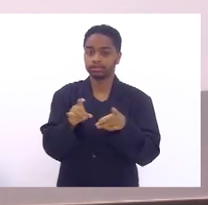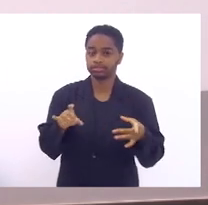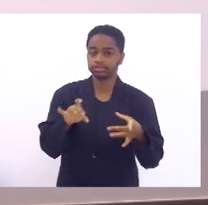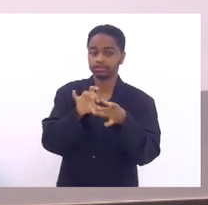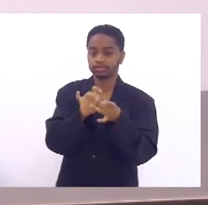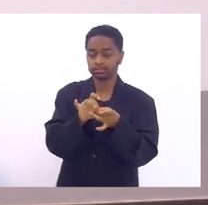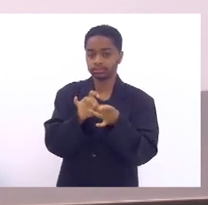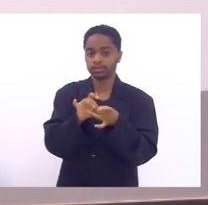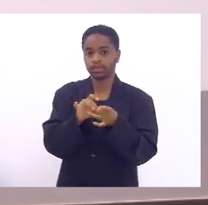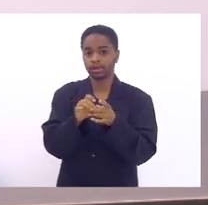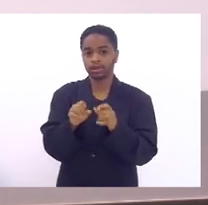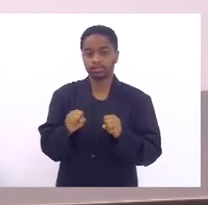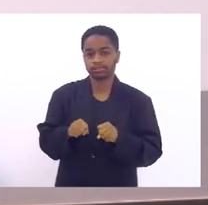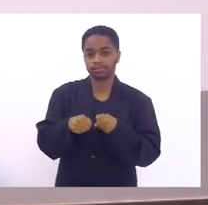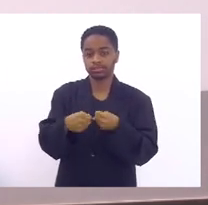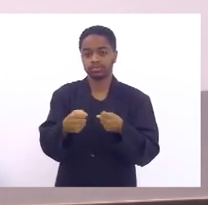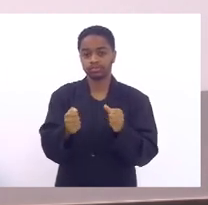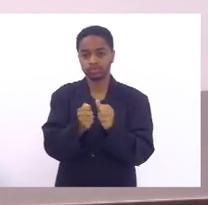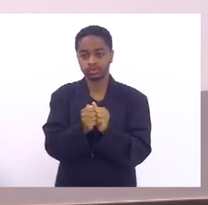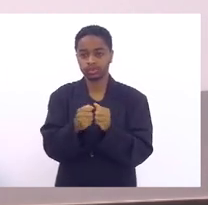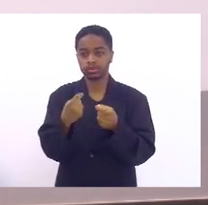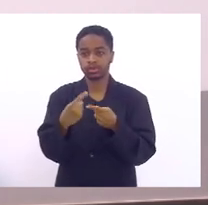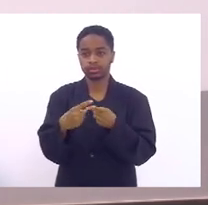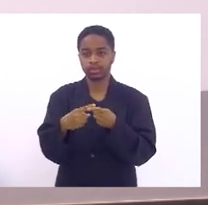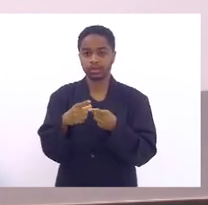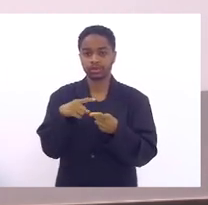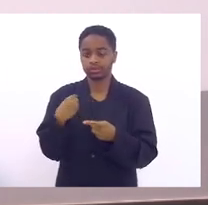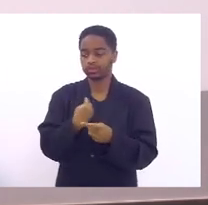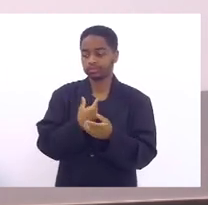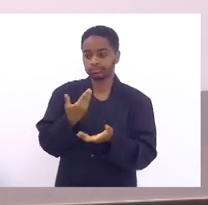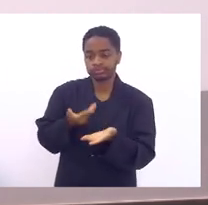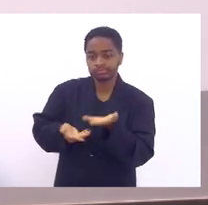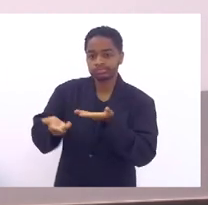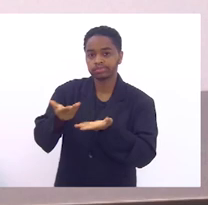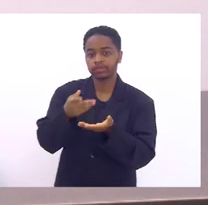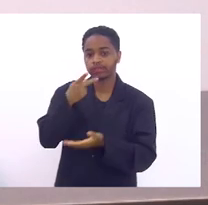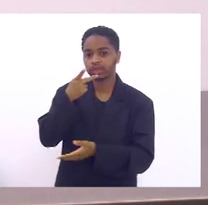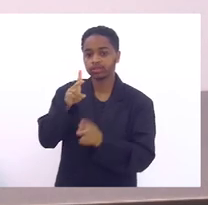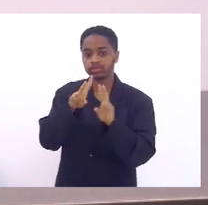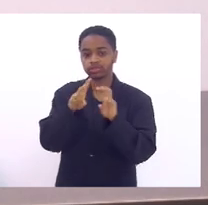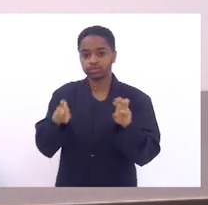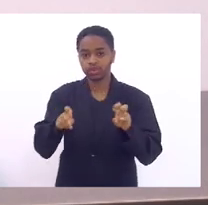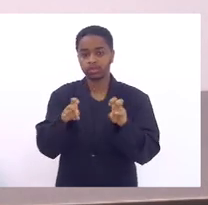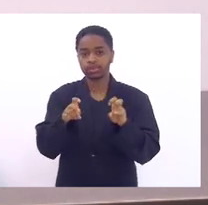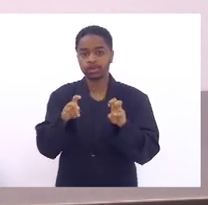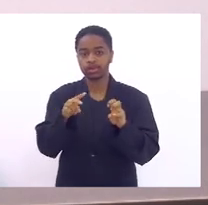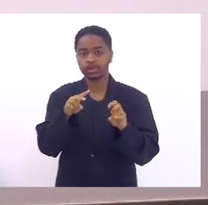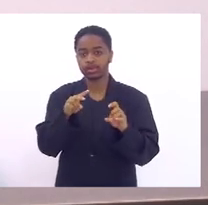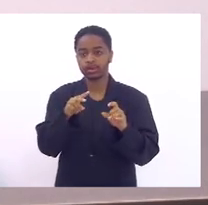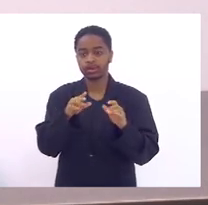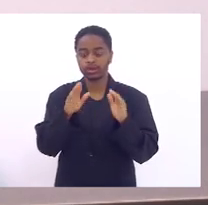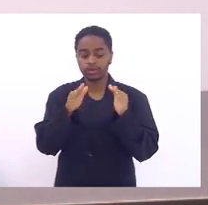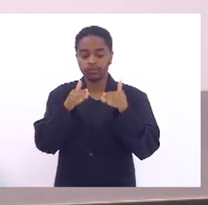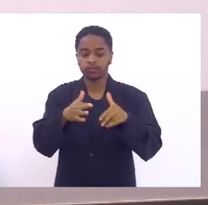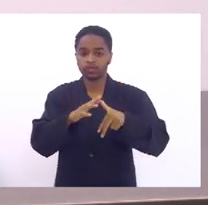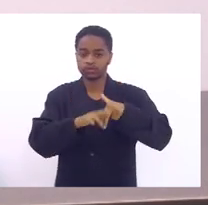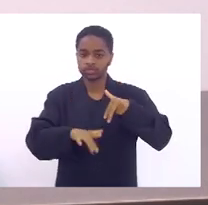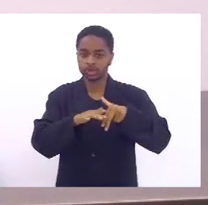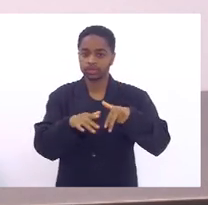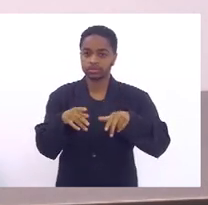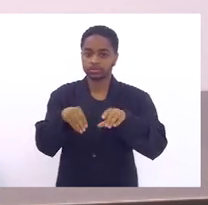nessa luta e a gente inclusive dividiu mesa né falando sobre a perspectiva de gênero no Tribunal de Júri lá no iabi